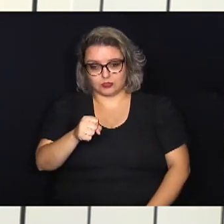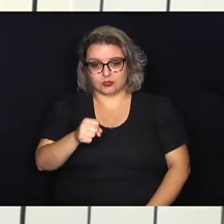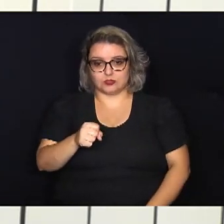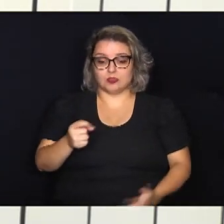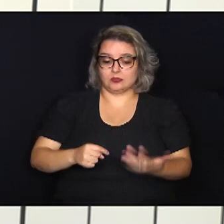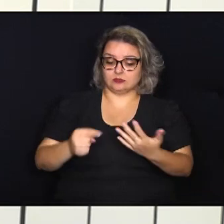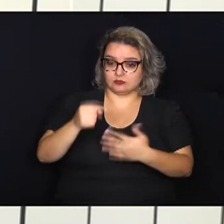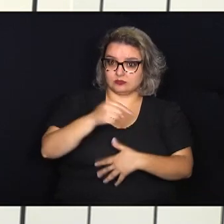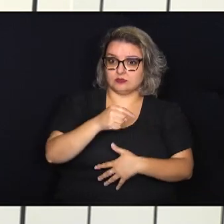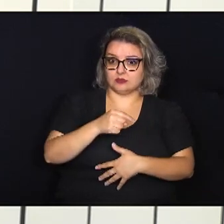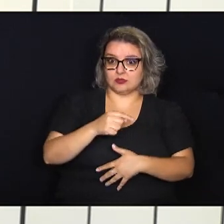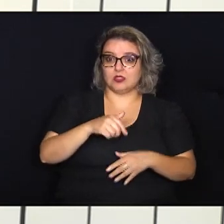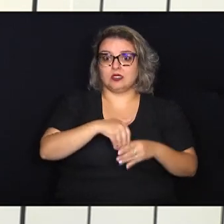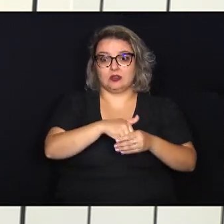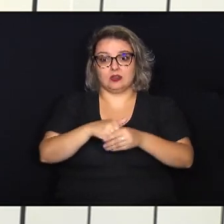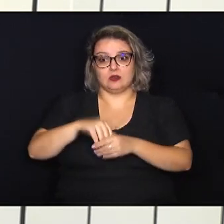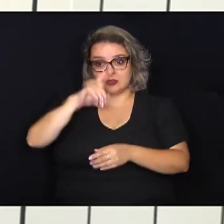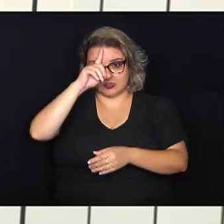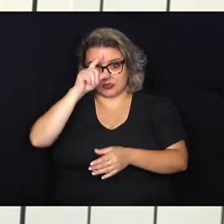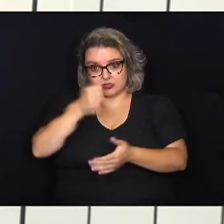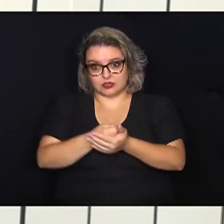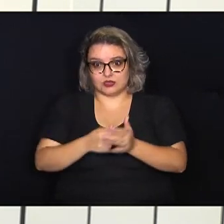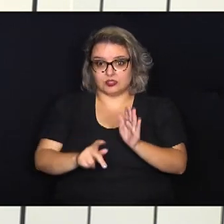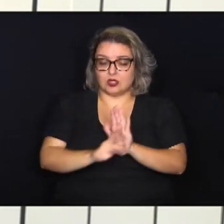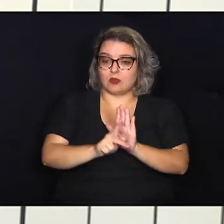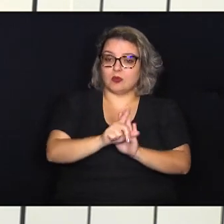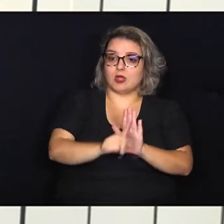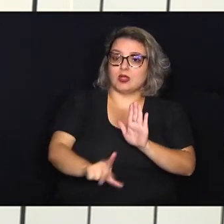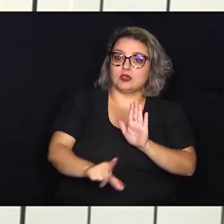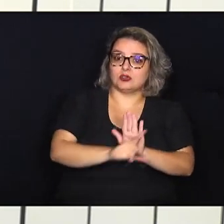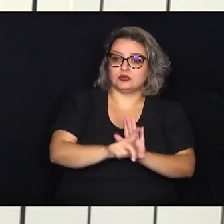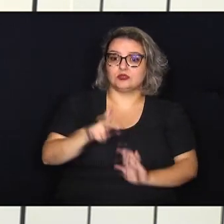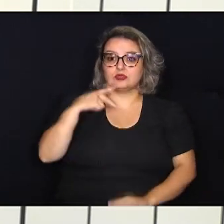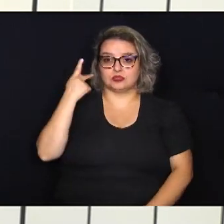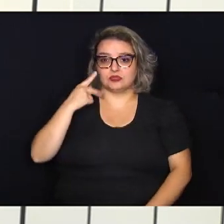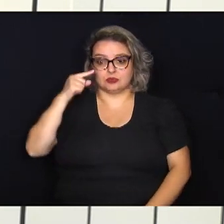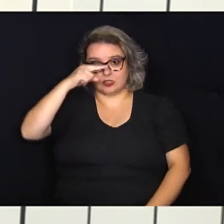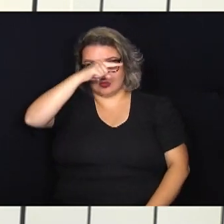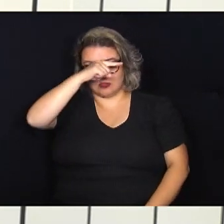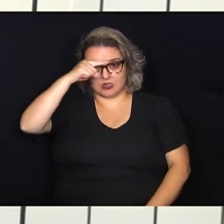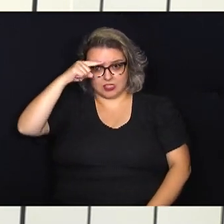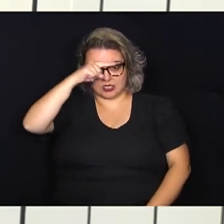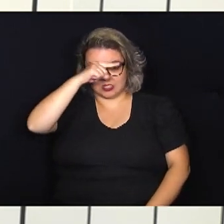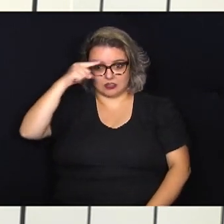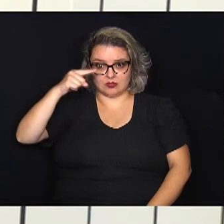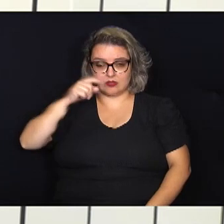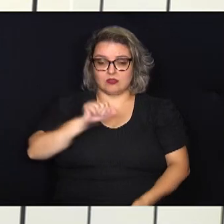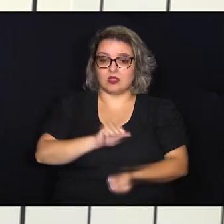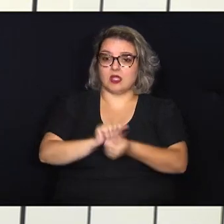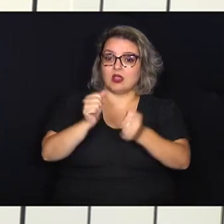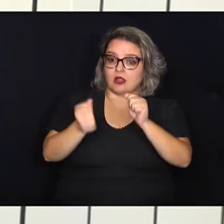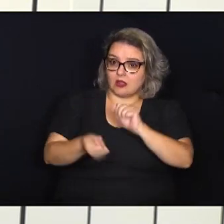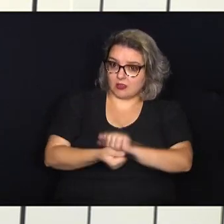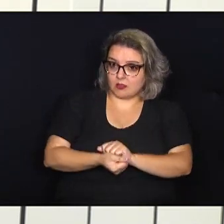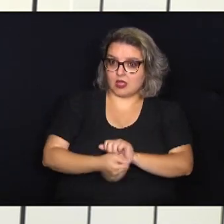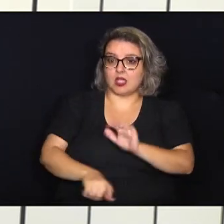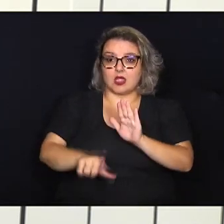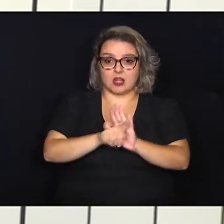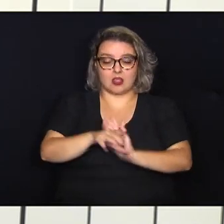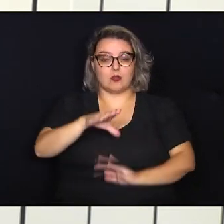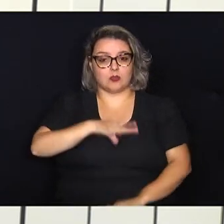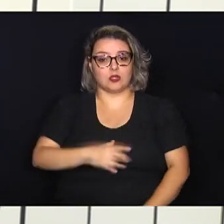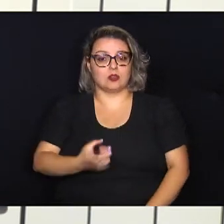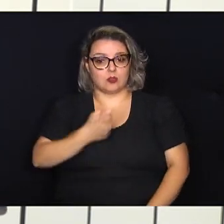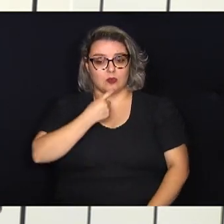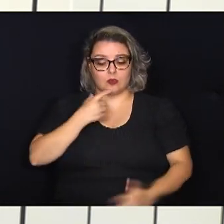eles está a votação definitiva do projeto de lei do vereador Felipe Marquesi, que flexibiliza a lei municipal em